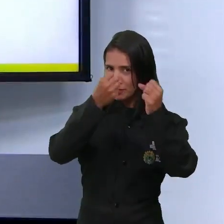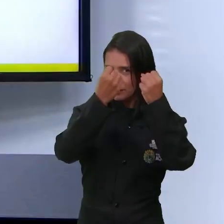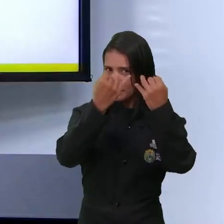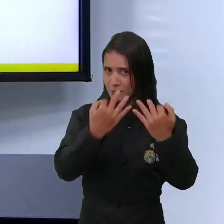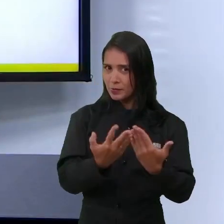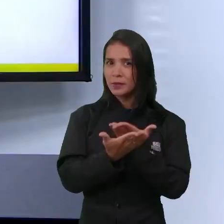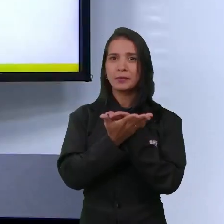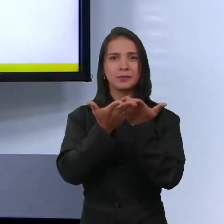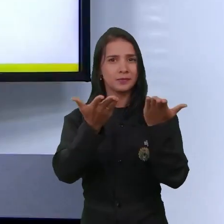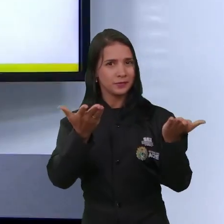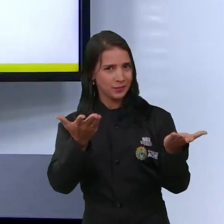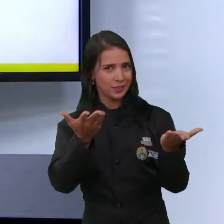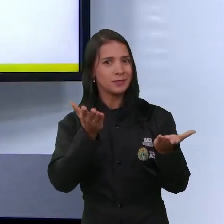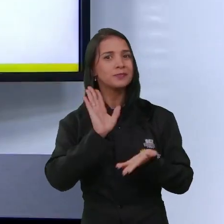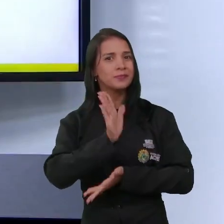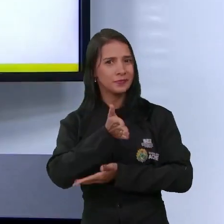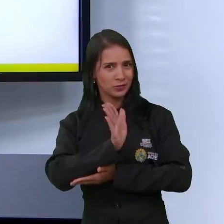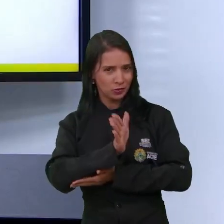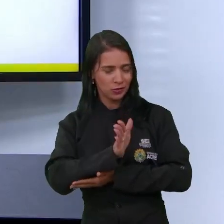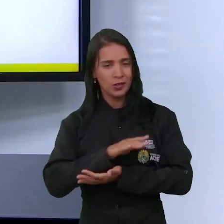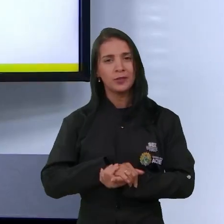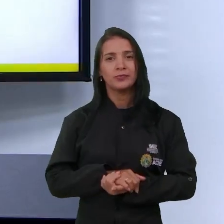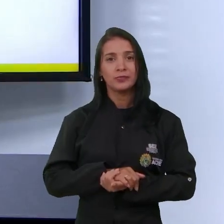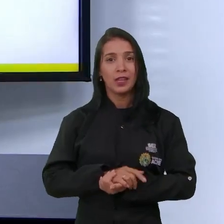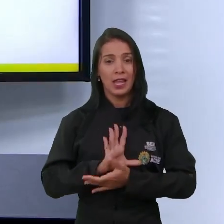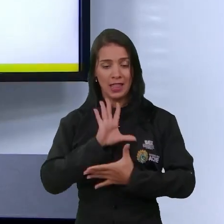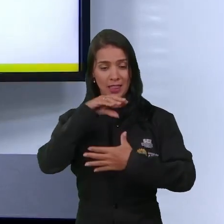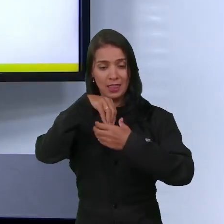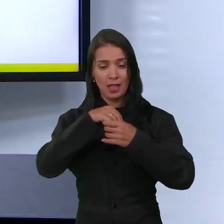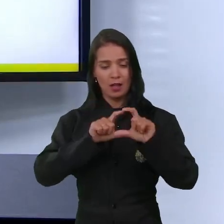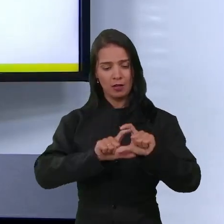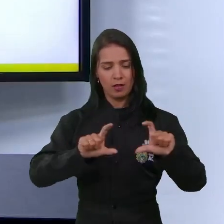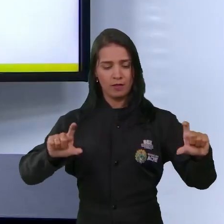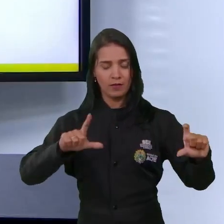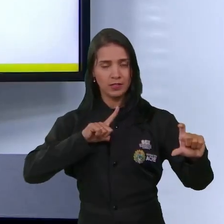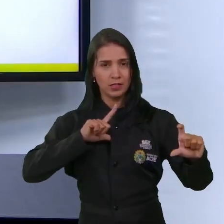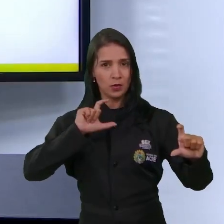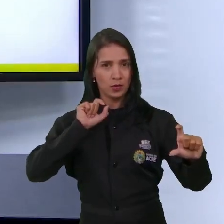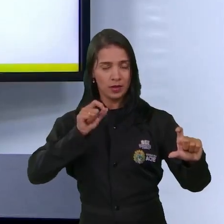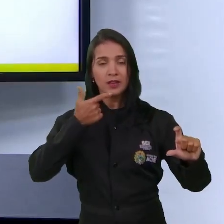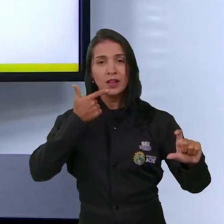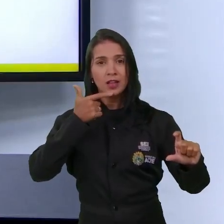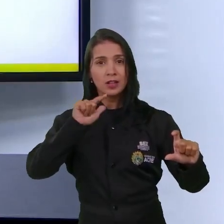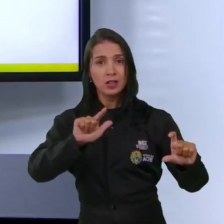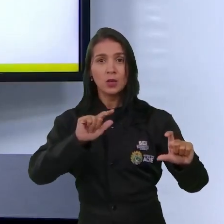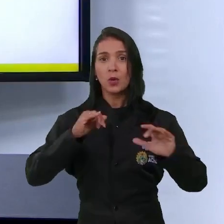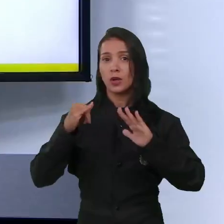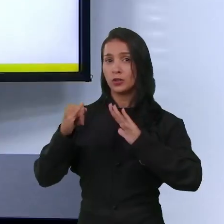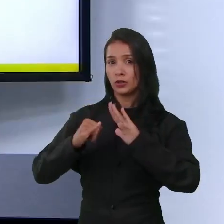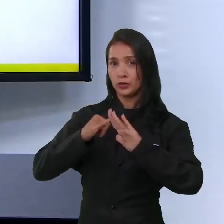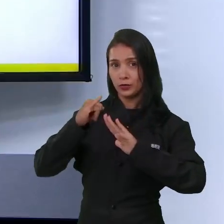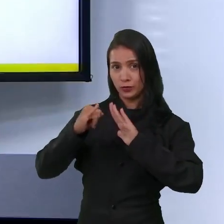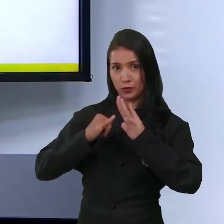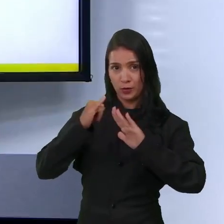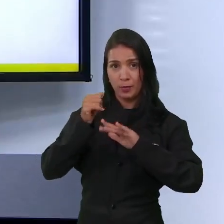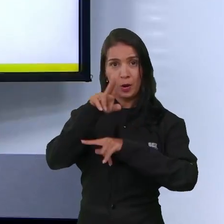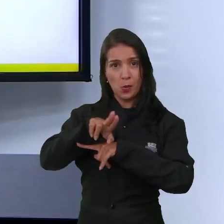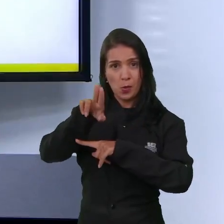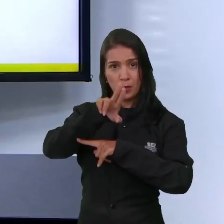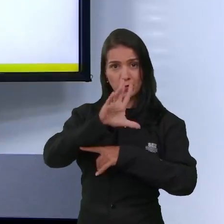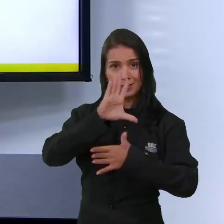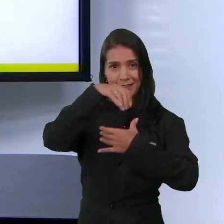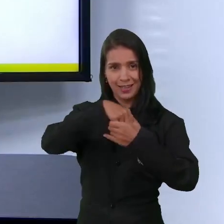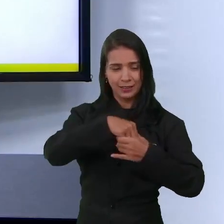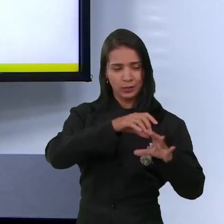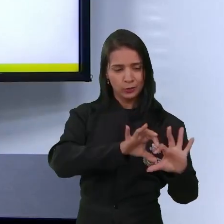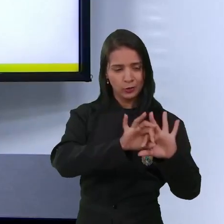eu falei que nós tínhamos o quê? Nós tínhamos uma linguagem informal que é utilizada nas redes sociais, porque a pessoa